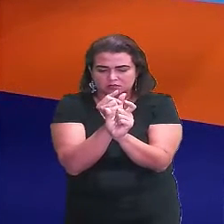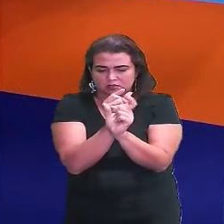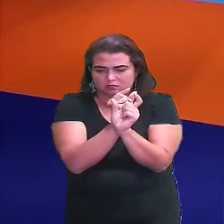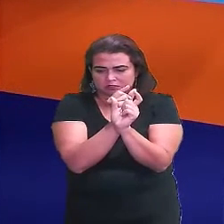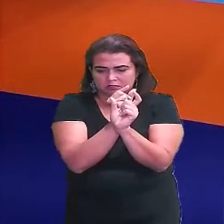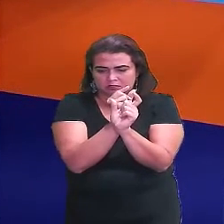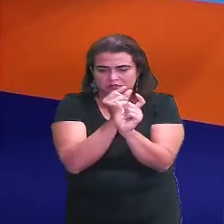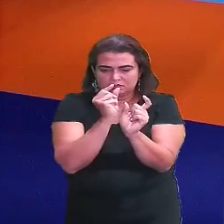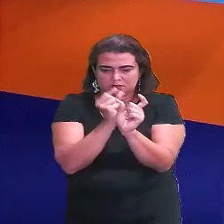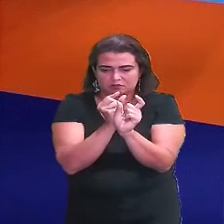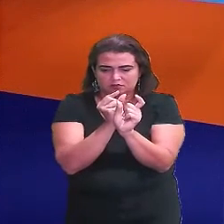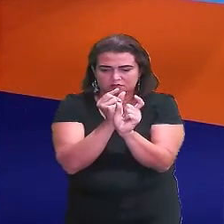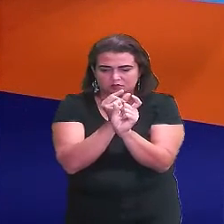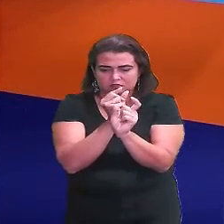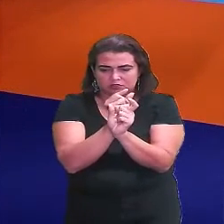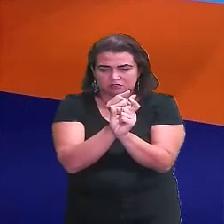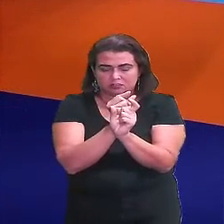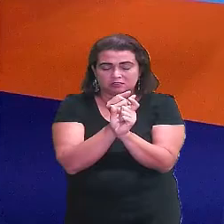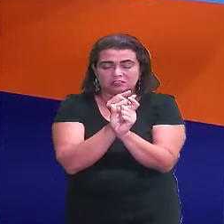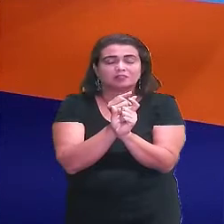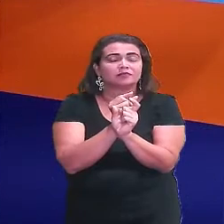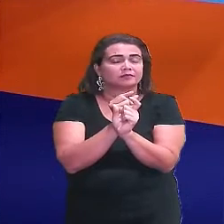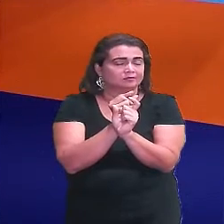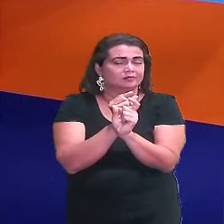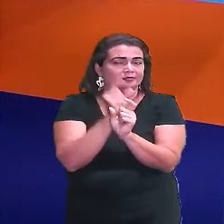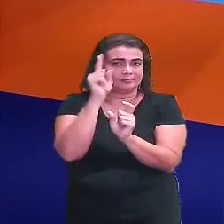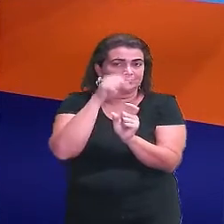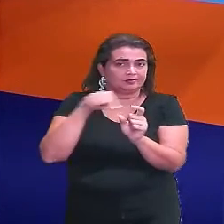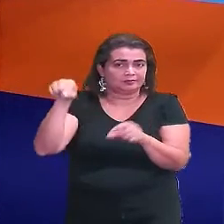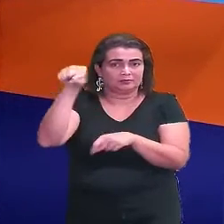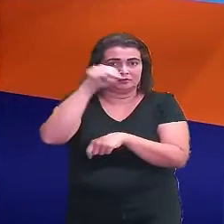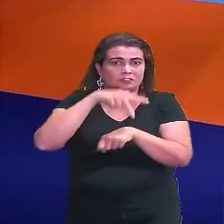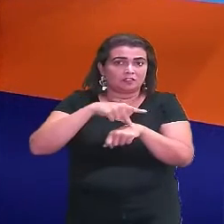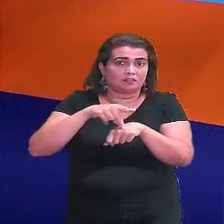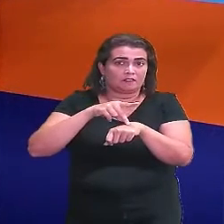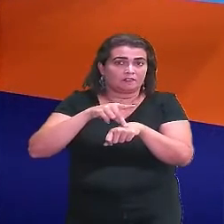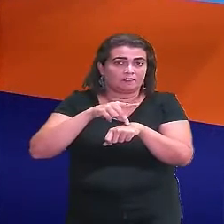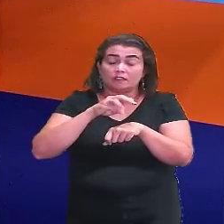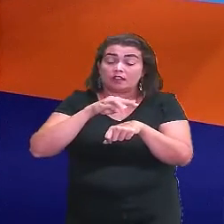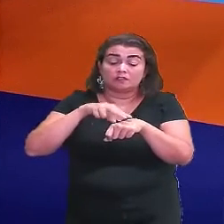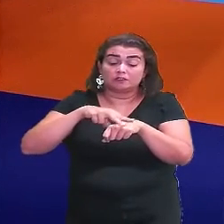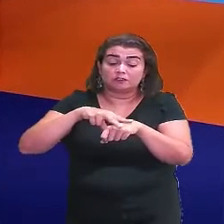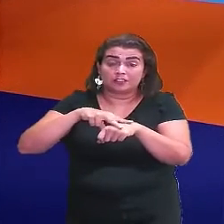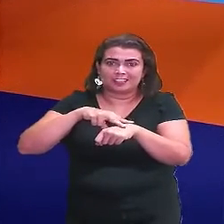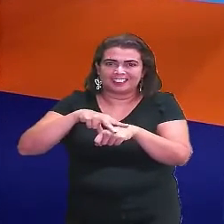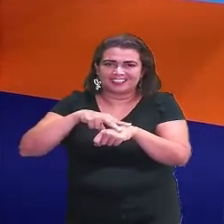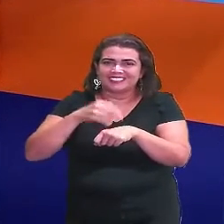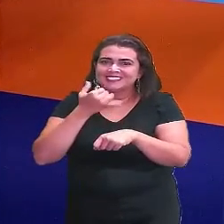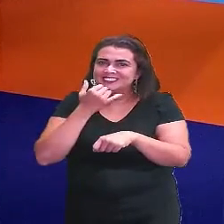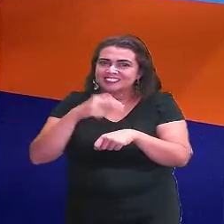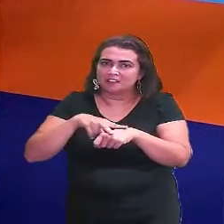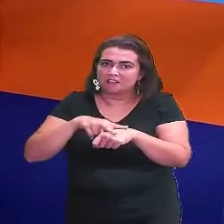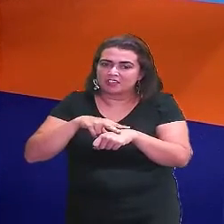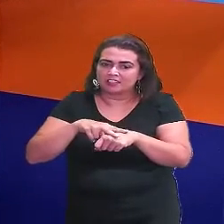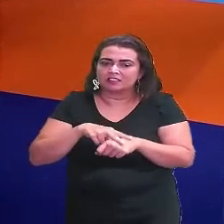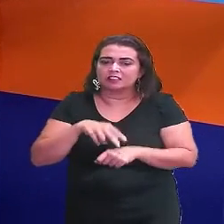trissílabas, 3 sílabas. A gente circula de verde. Então, temos estojo,